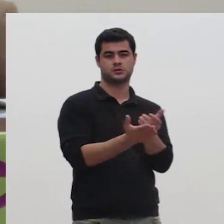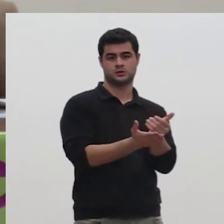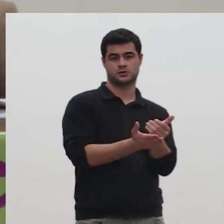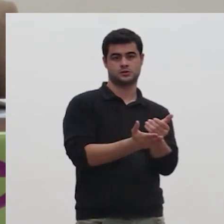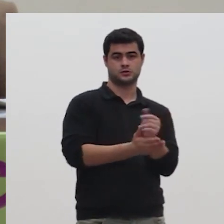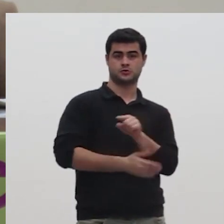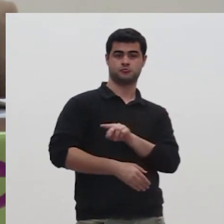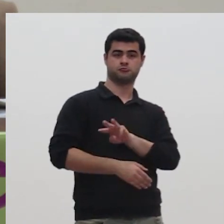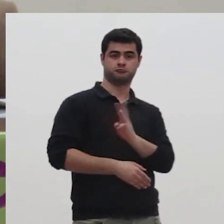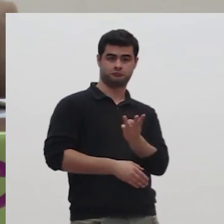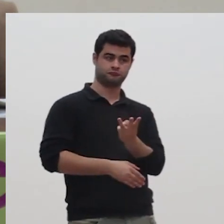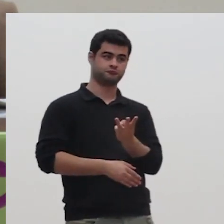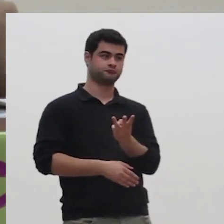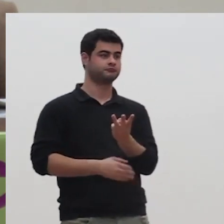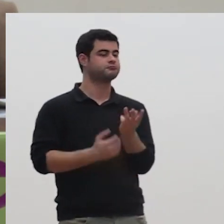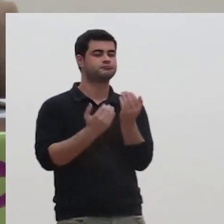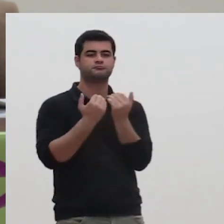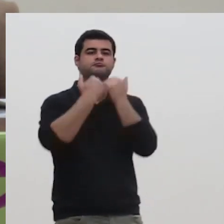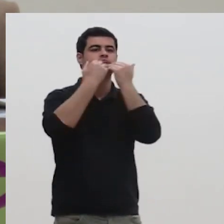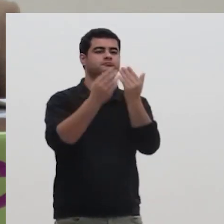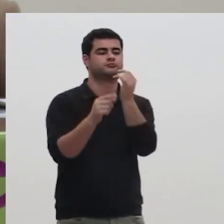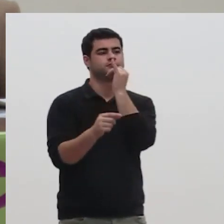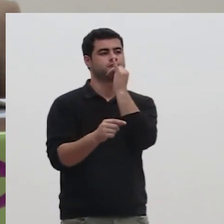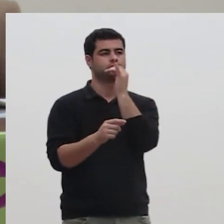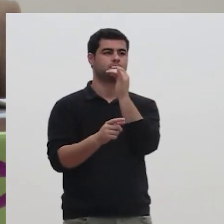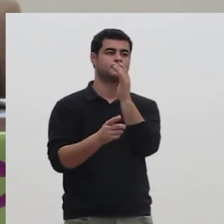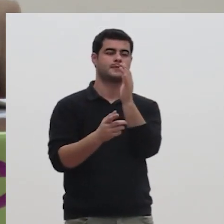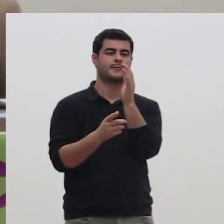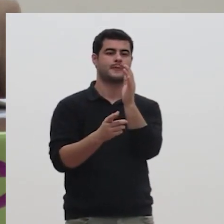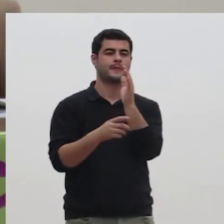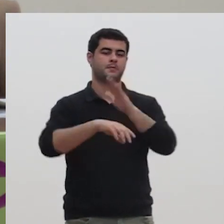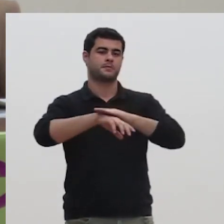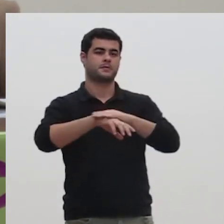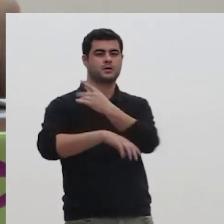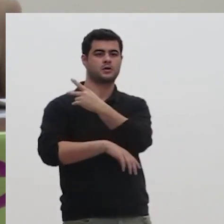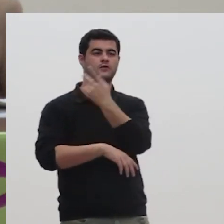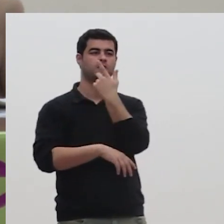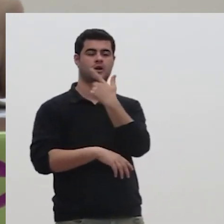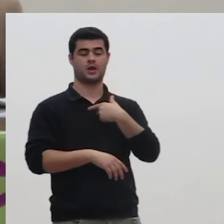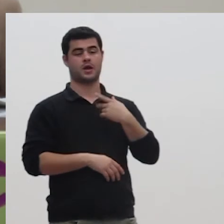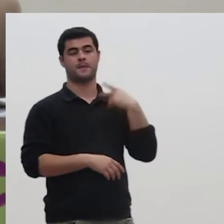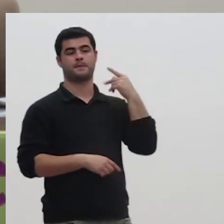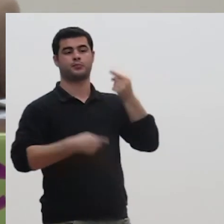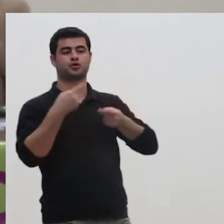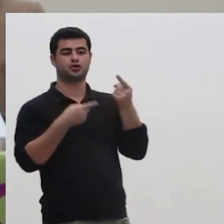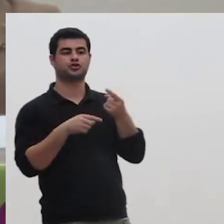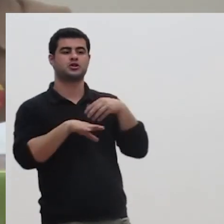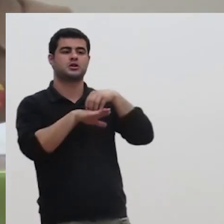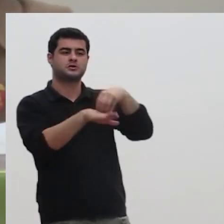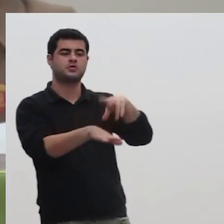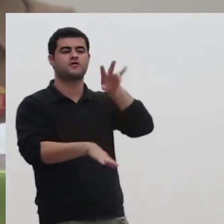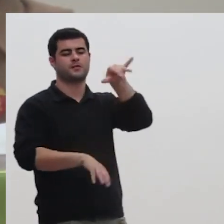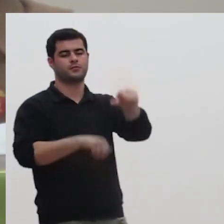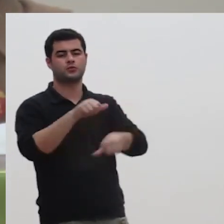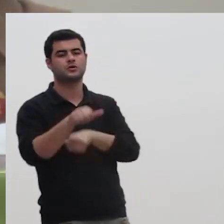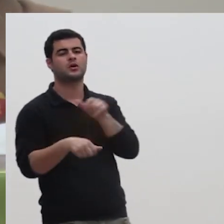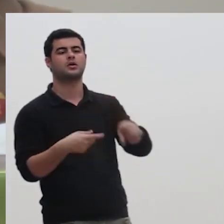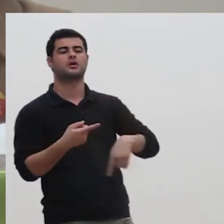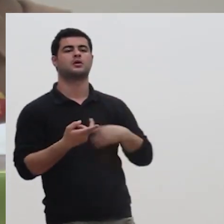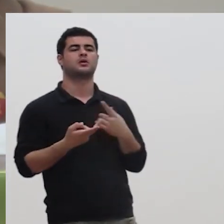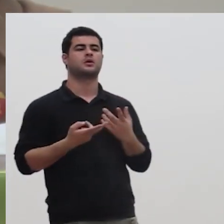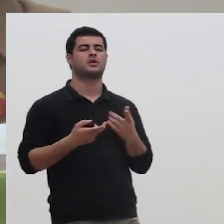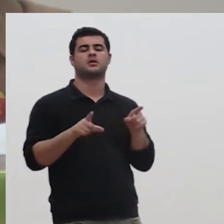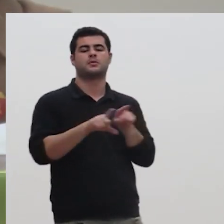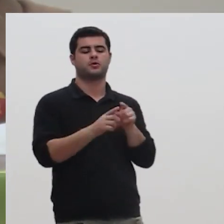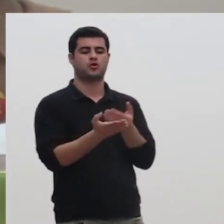absolutamente inconcebível, por exemplo, quando algum órgão de uma Pró-Reitoria meio fala o seguinte: olha, a política de transporte aqui vai mudar agora e, a